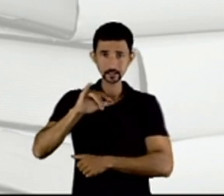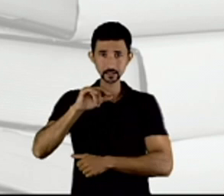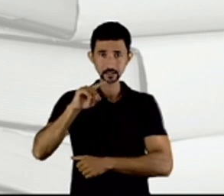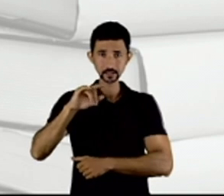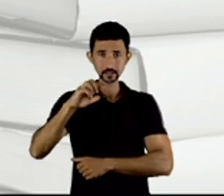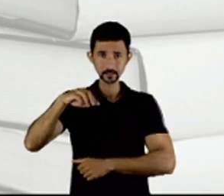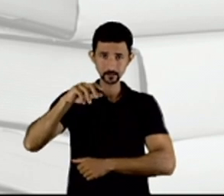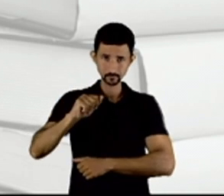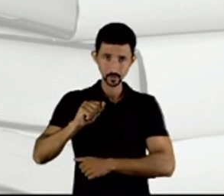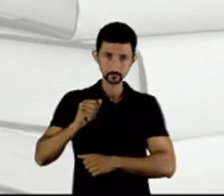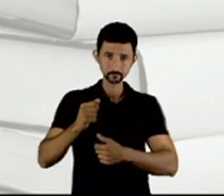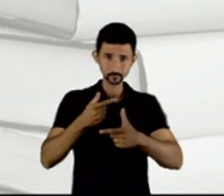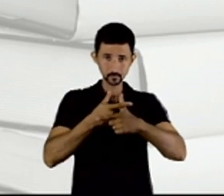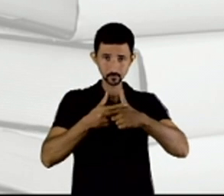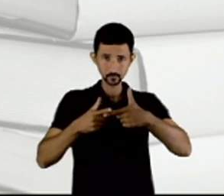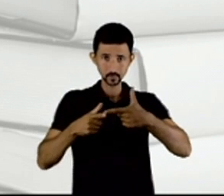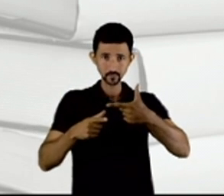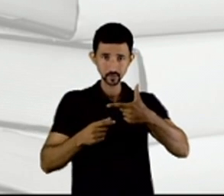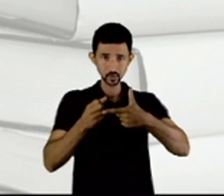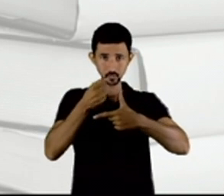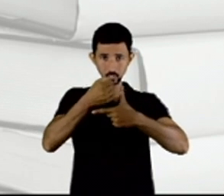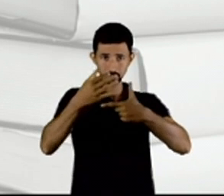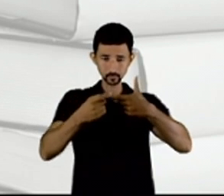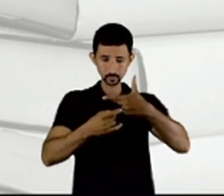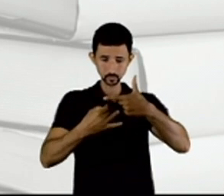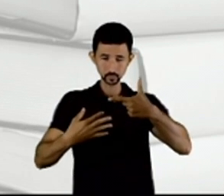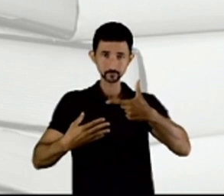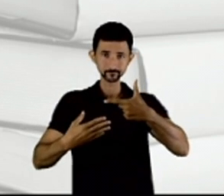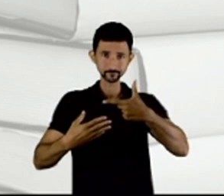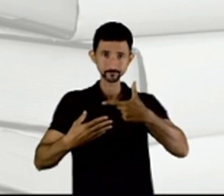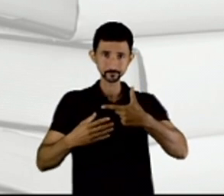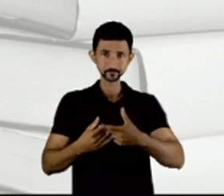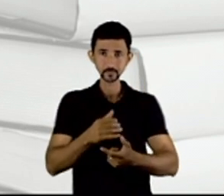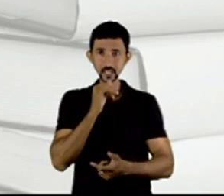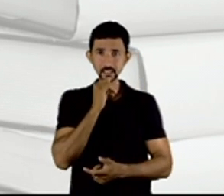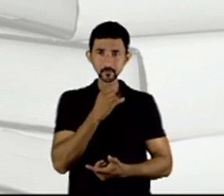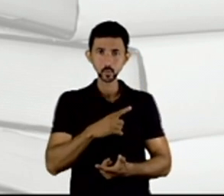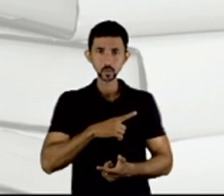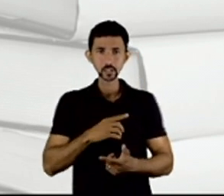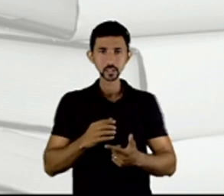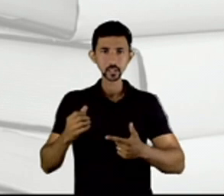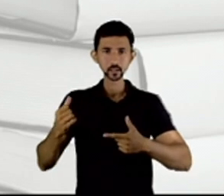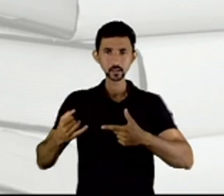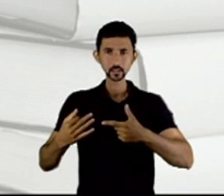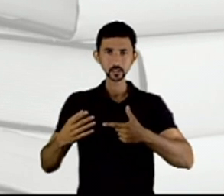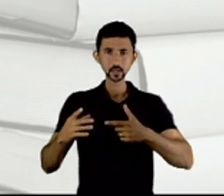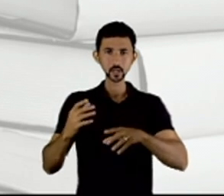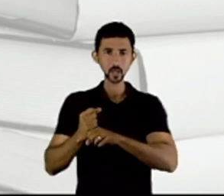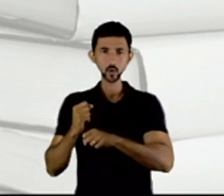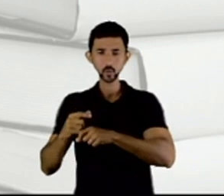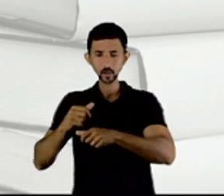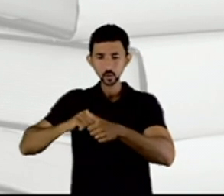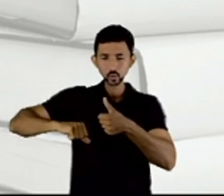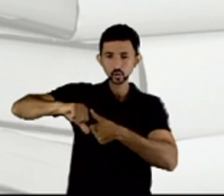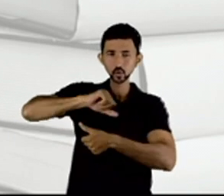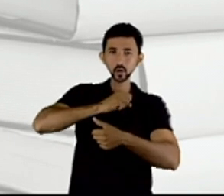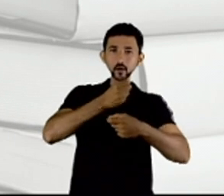dízima. Basta dividir numerador pelo denominador. Mas se eu tenho a dízima e quero voltar para a fração, o que é que eu